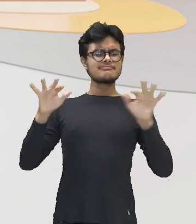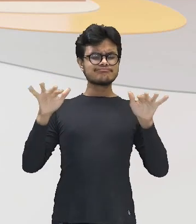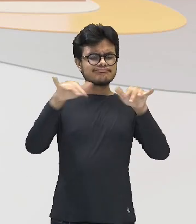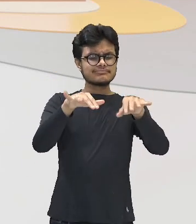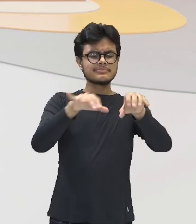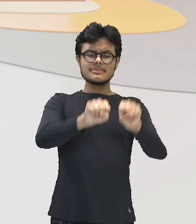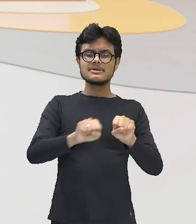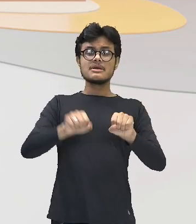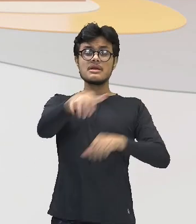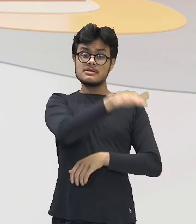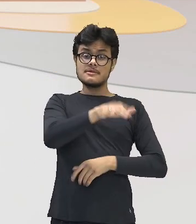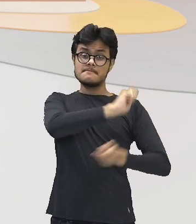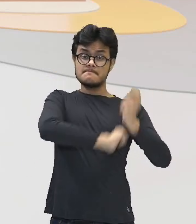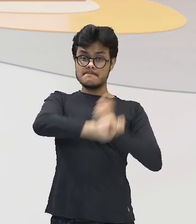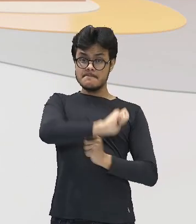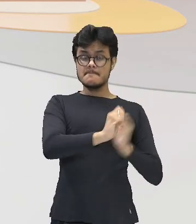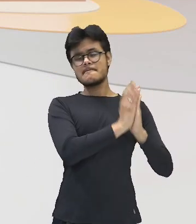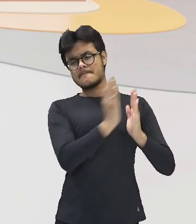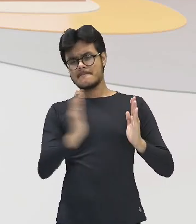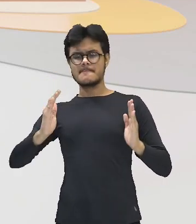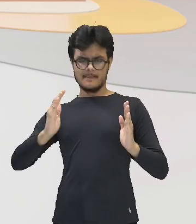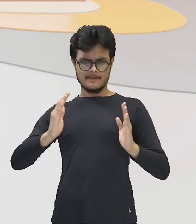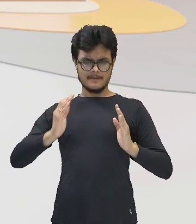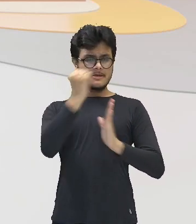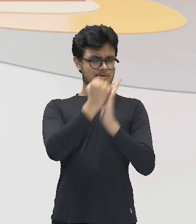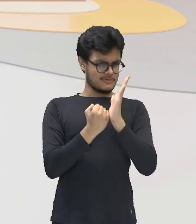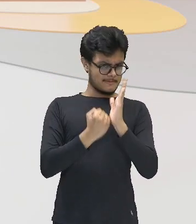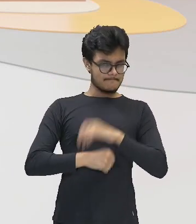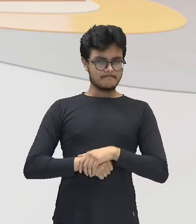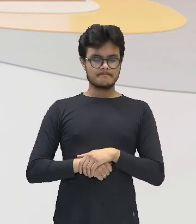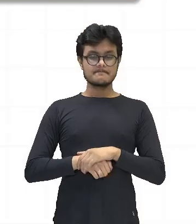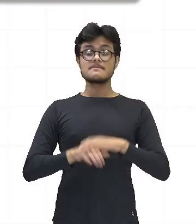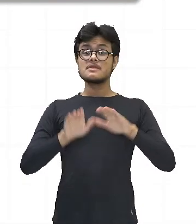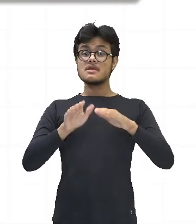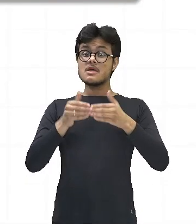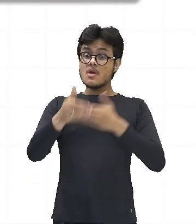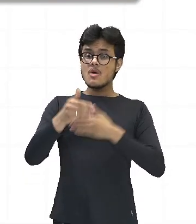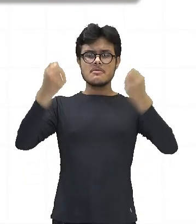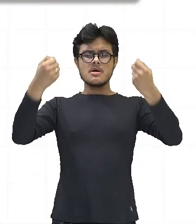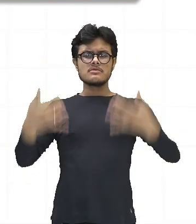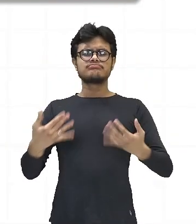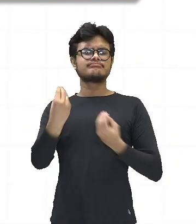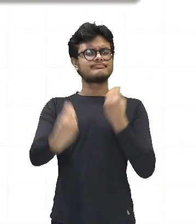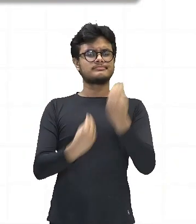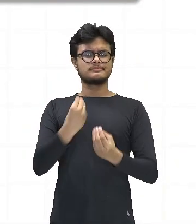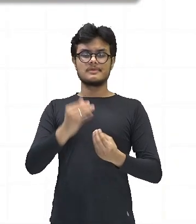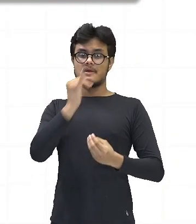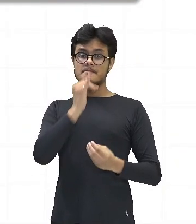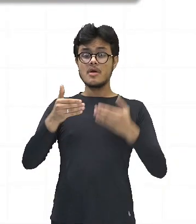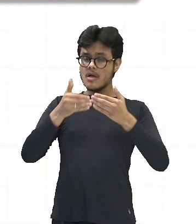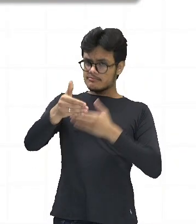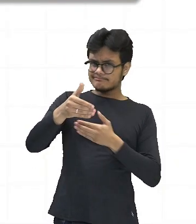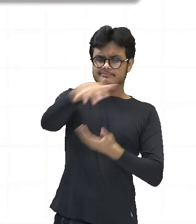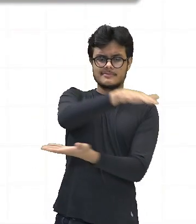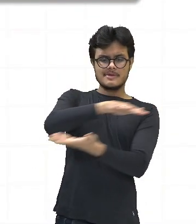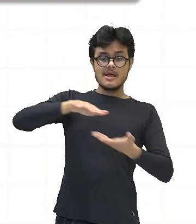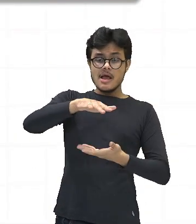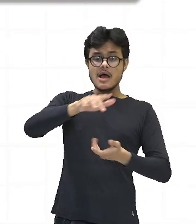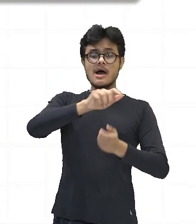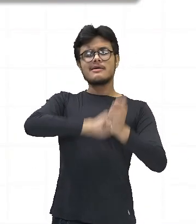atividades econômicas ao longo dos séculos. Vamos iniciar falando sobre a exploração das primeiras riquezas